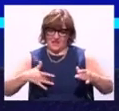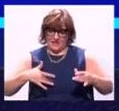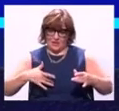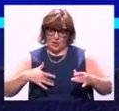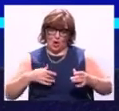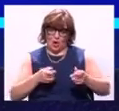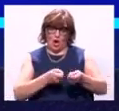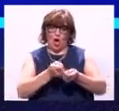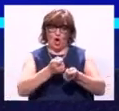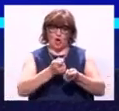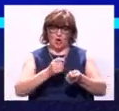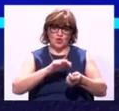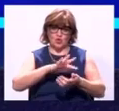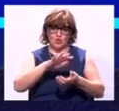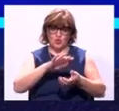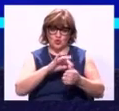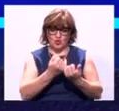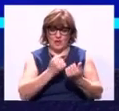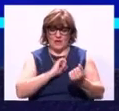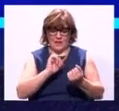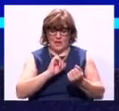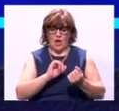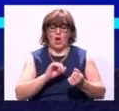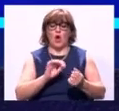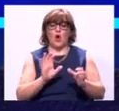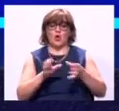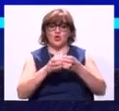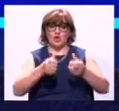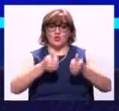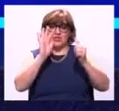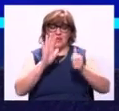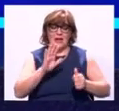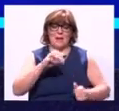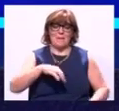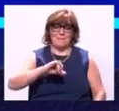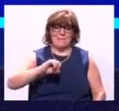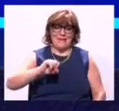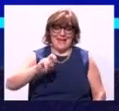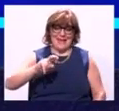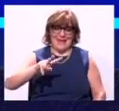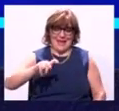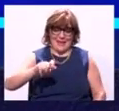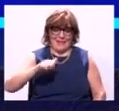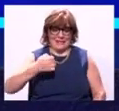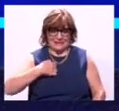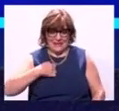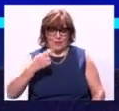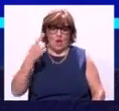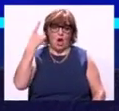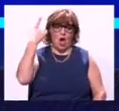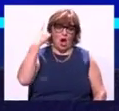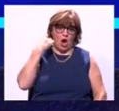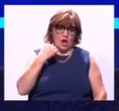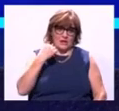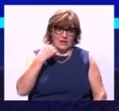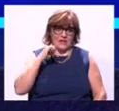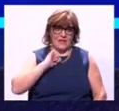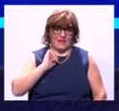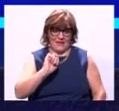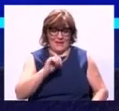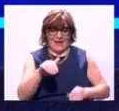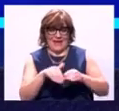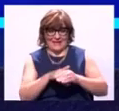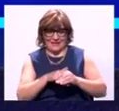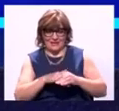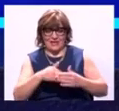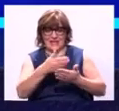do clube e um ao Conselho Superior. Já aqui tivemos Miguel Brás da Cunha no sábado passado. Ontem foi a vez do candidato da